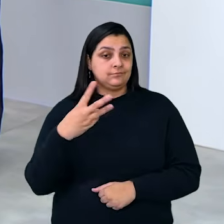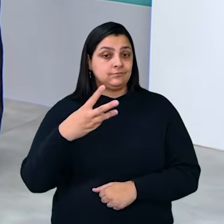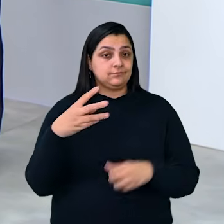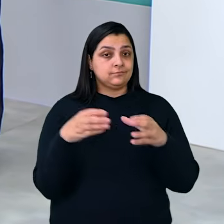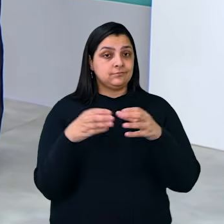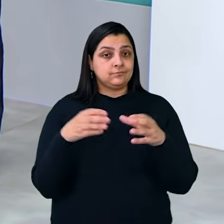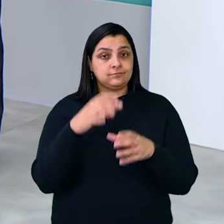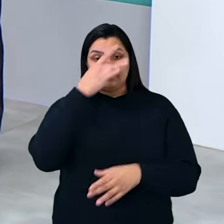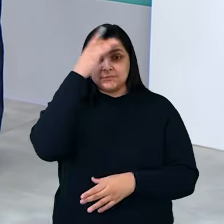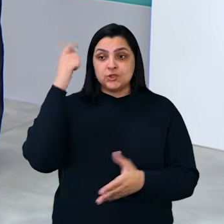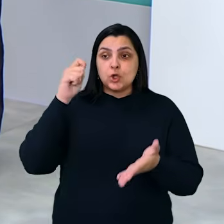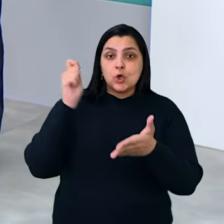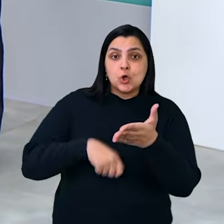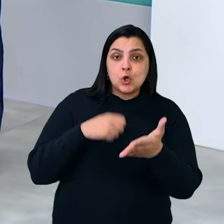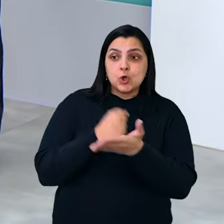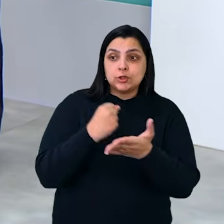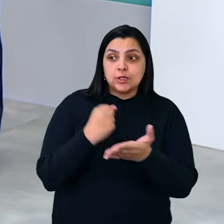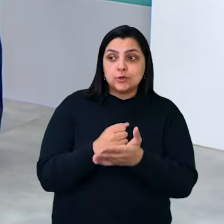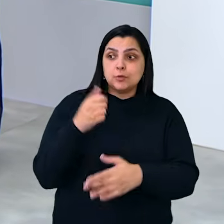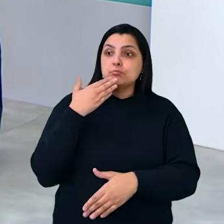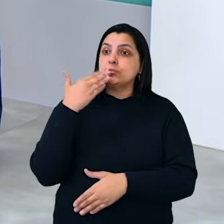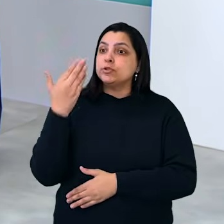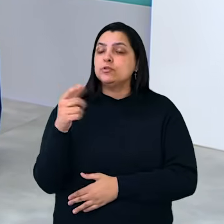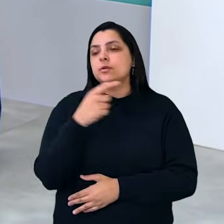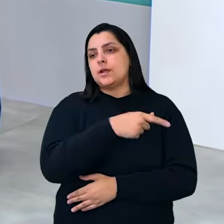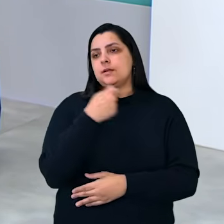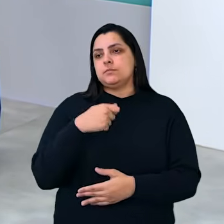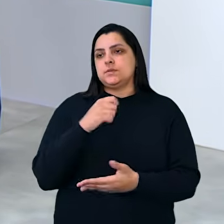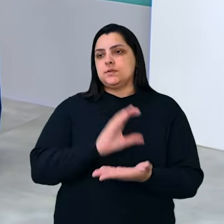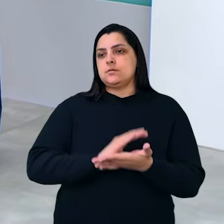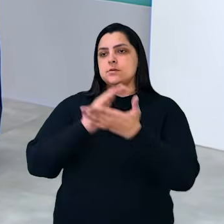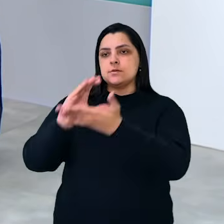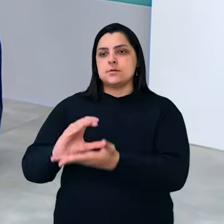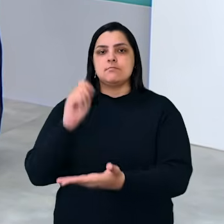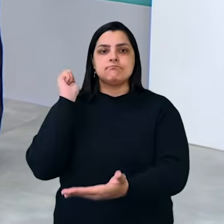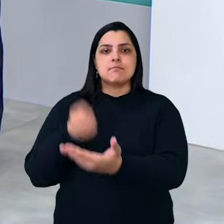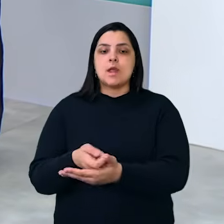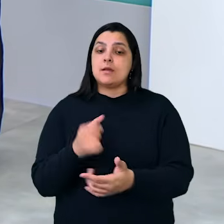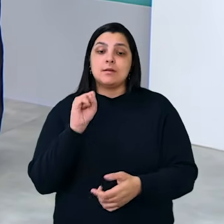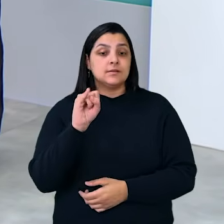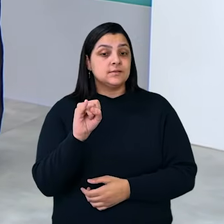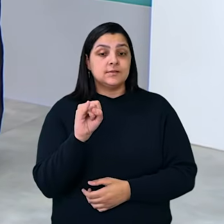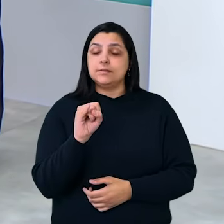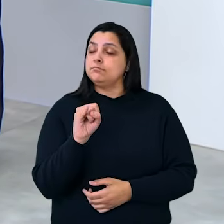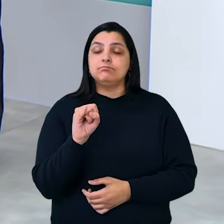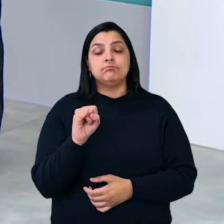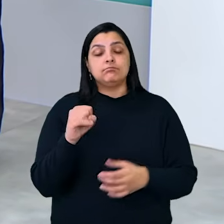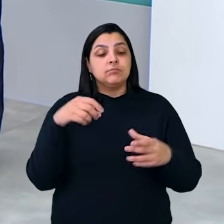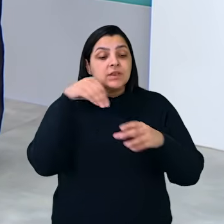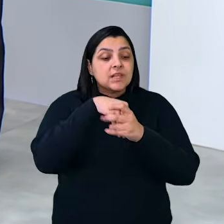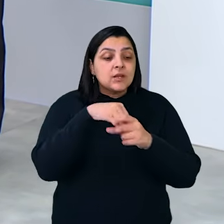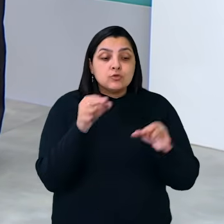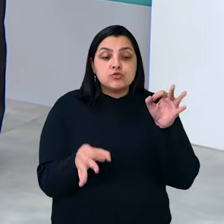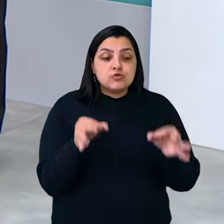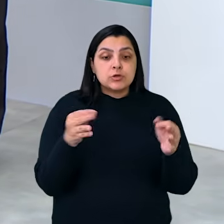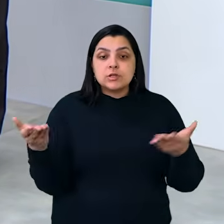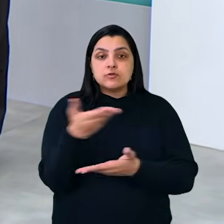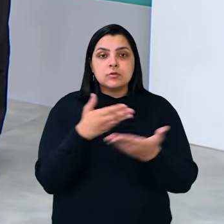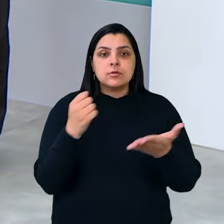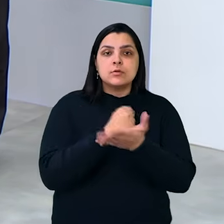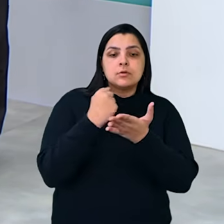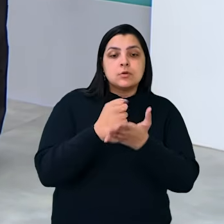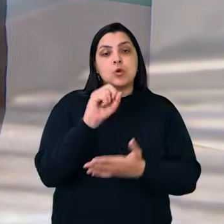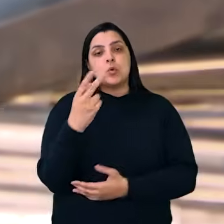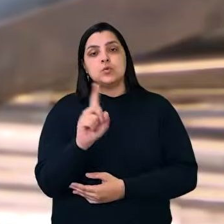3ª turma, a pessoa que contratou o serviço deve indenizar o acidentado, independentemente do enquadramento jurídico da relação